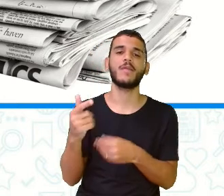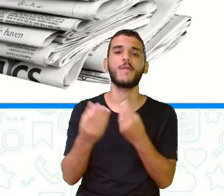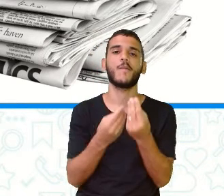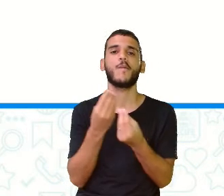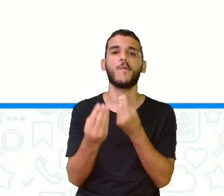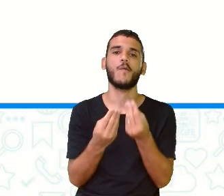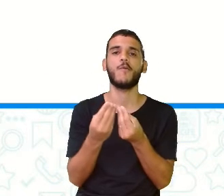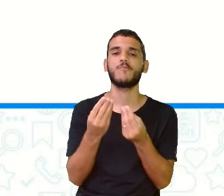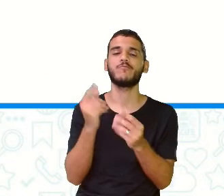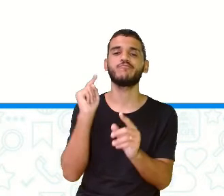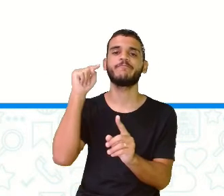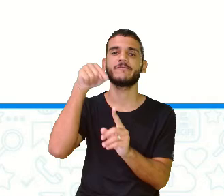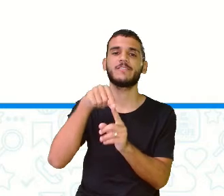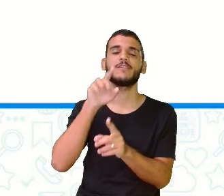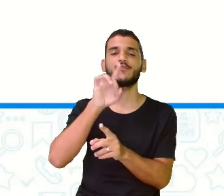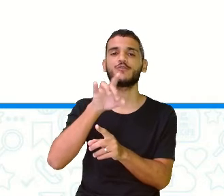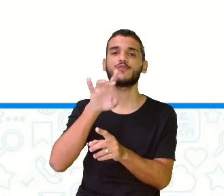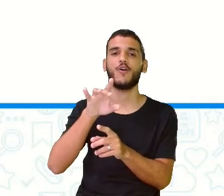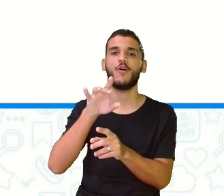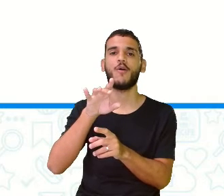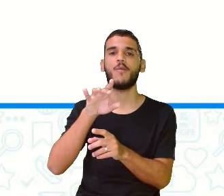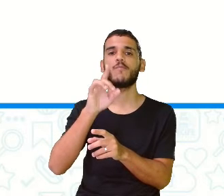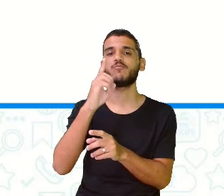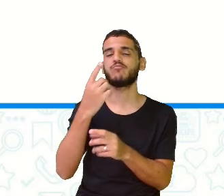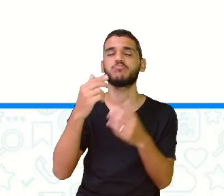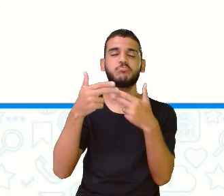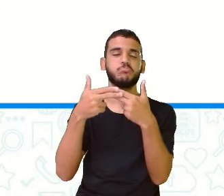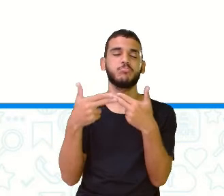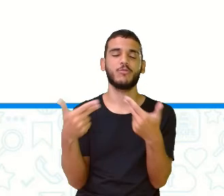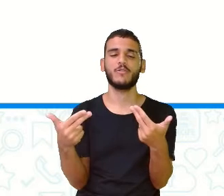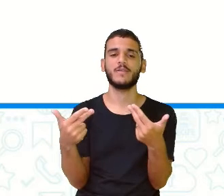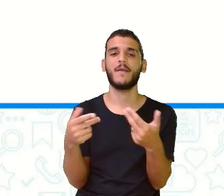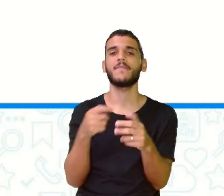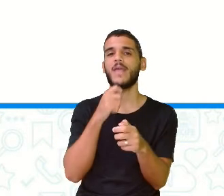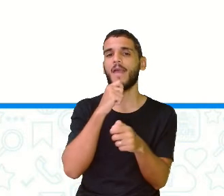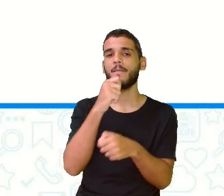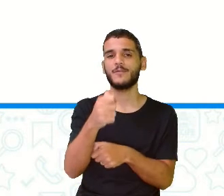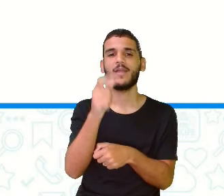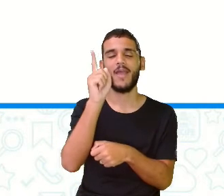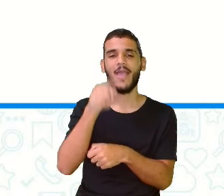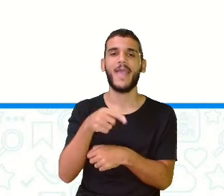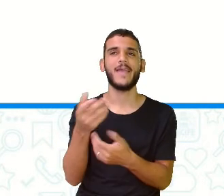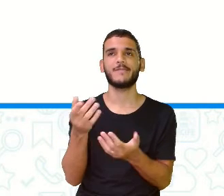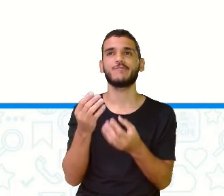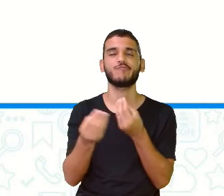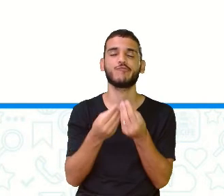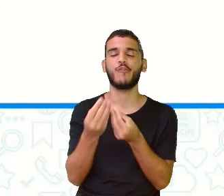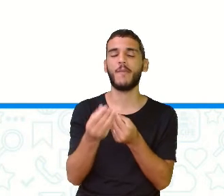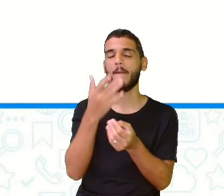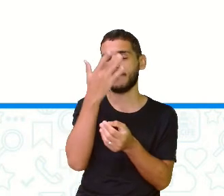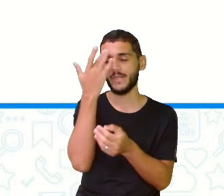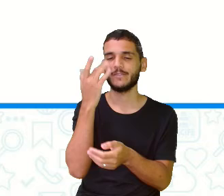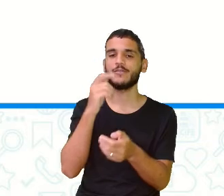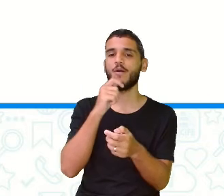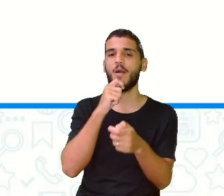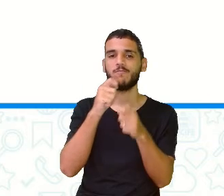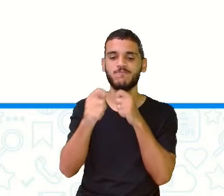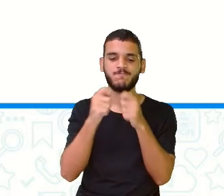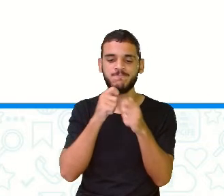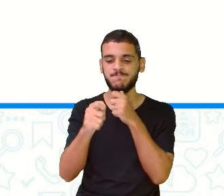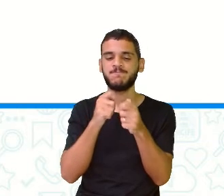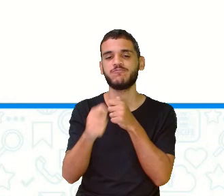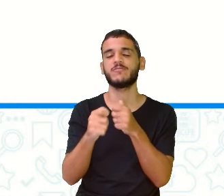única finalidade noticiar algo. A reportagem é assinada pelo repórter, a notícia